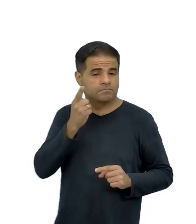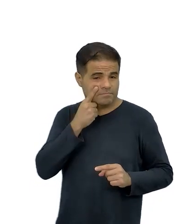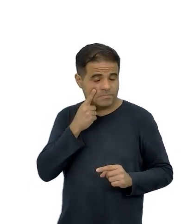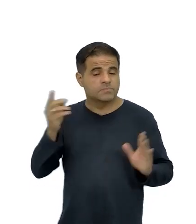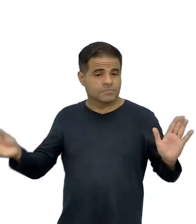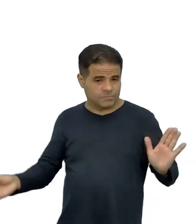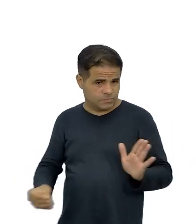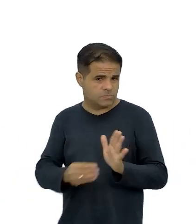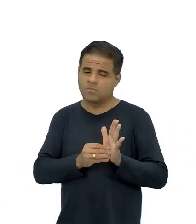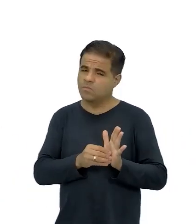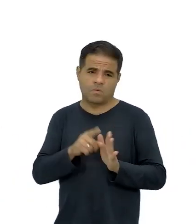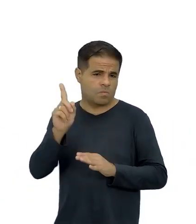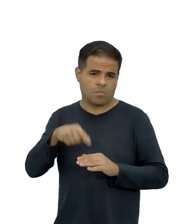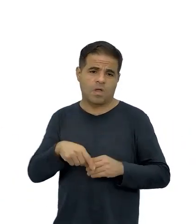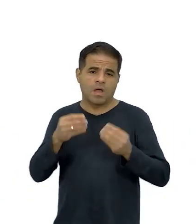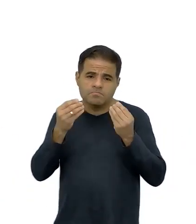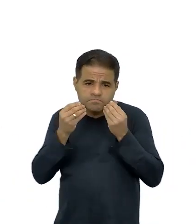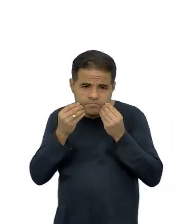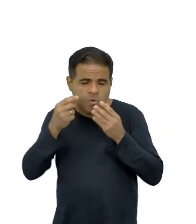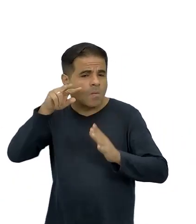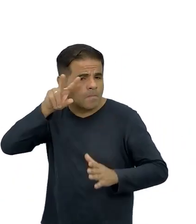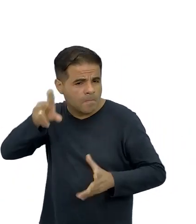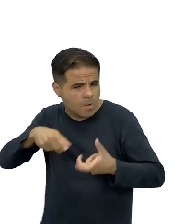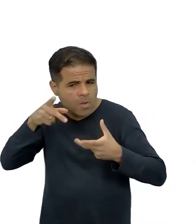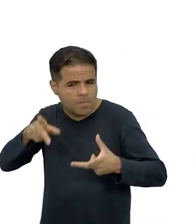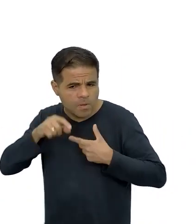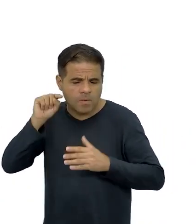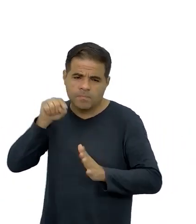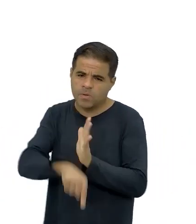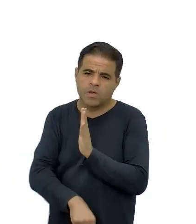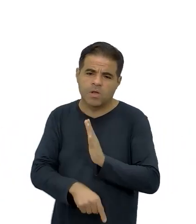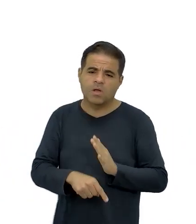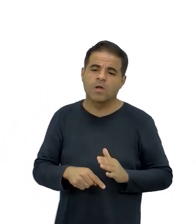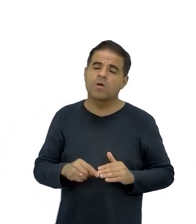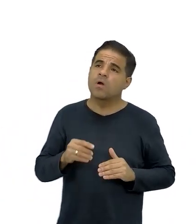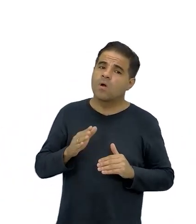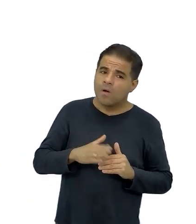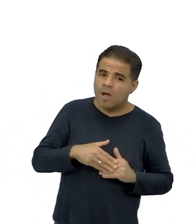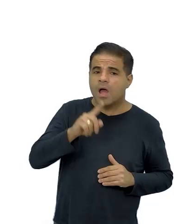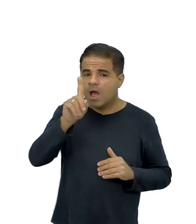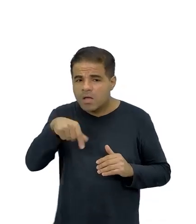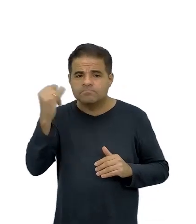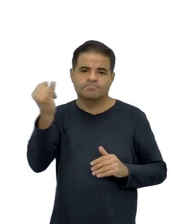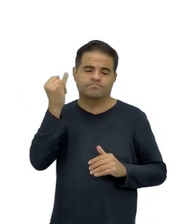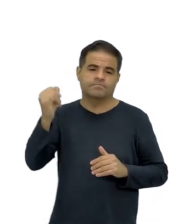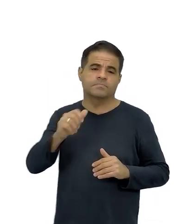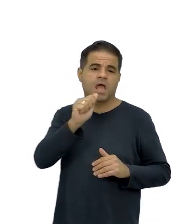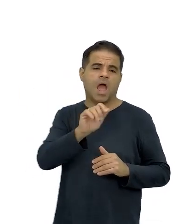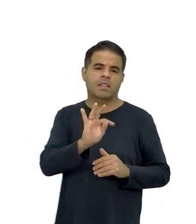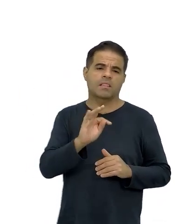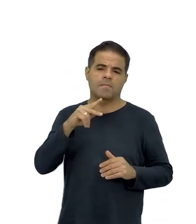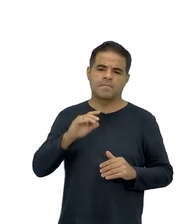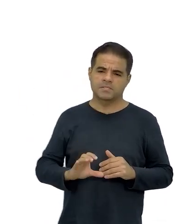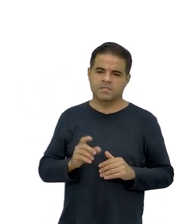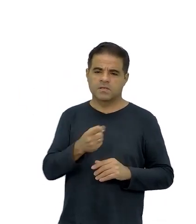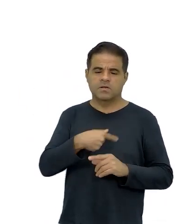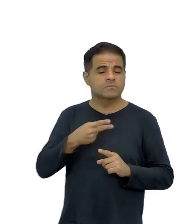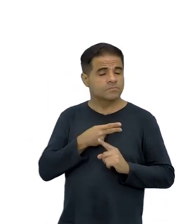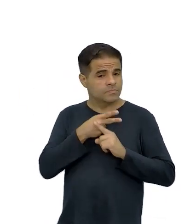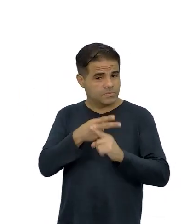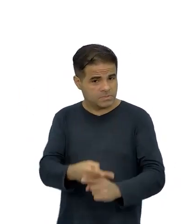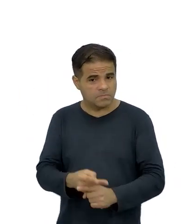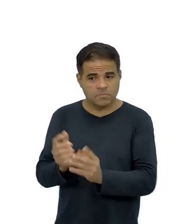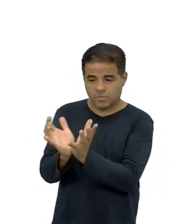esse discurso não foi tão explorado até o momento, será bastante importante que na ATPC busquemos planejar